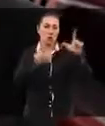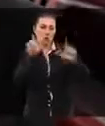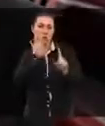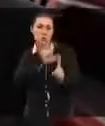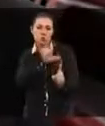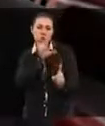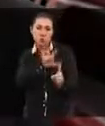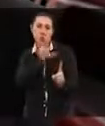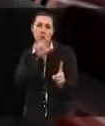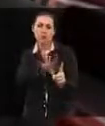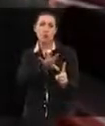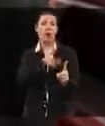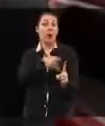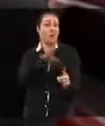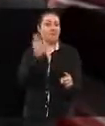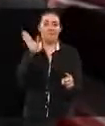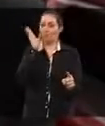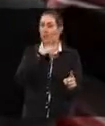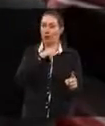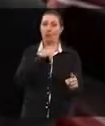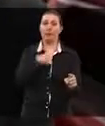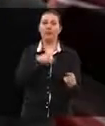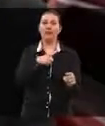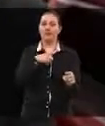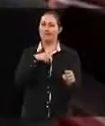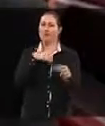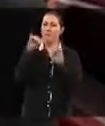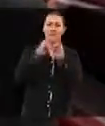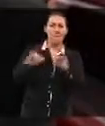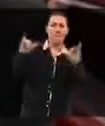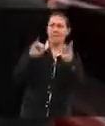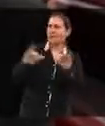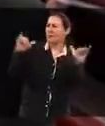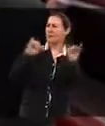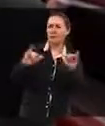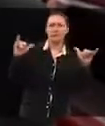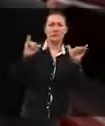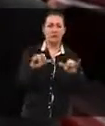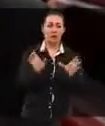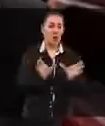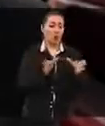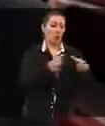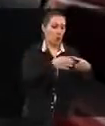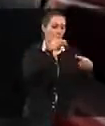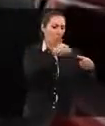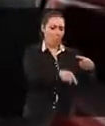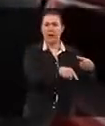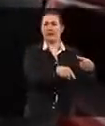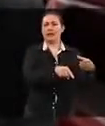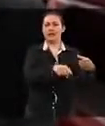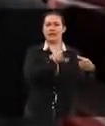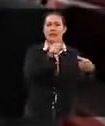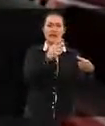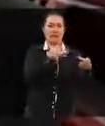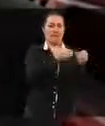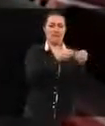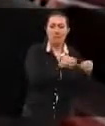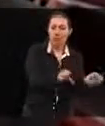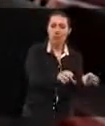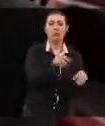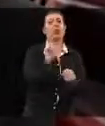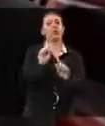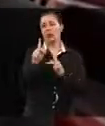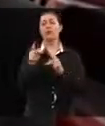vivendo hoje na nutrição, tá? A gente vê, assim, muitas informações na mídia bombardeando certos alimentos com